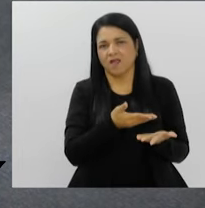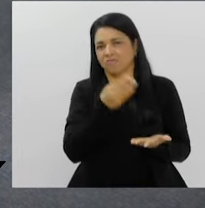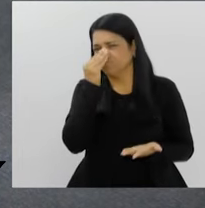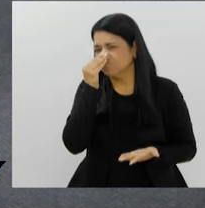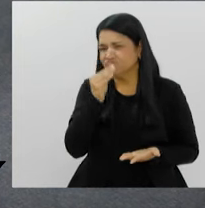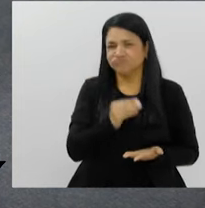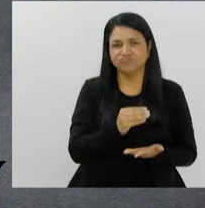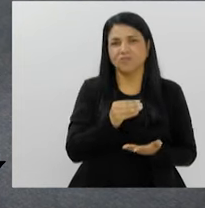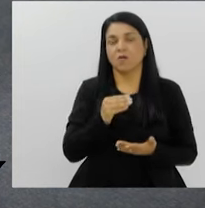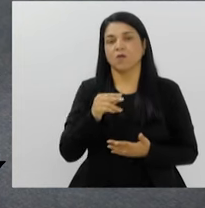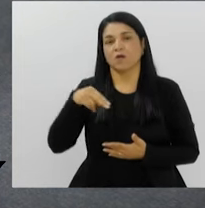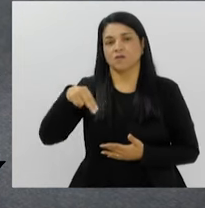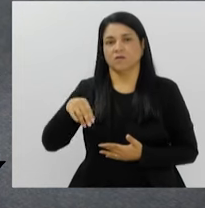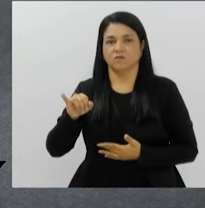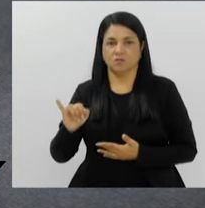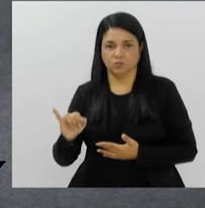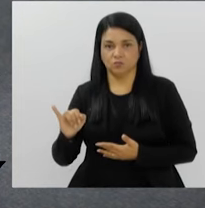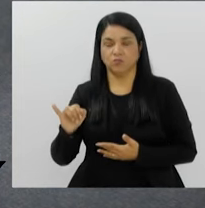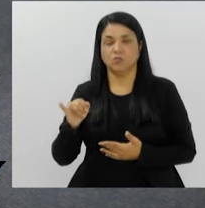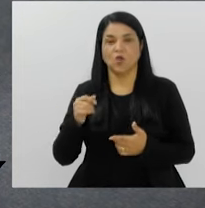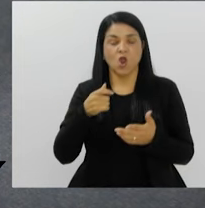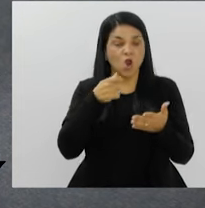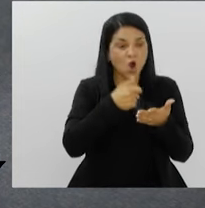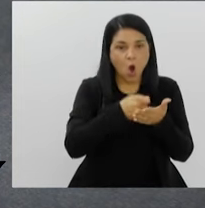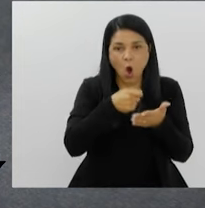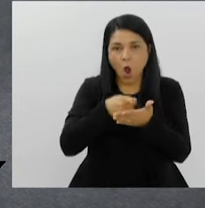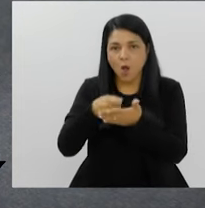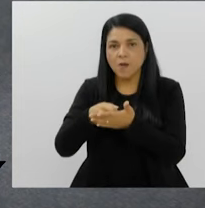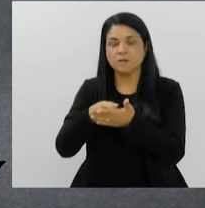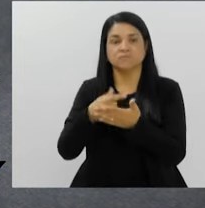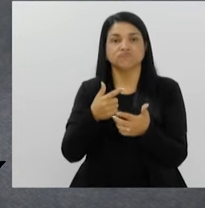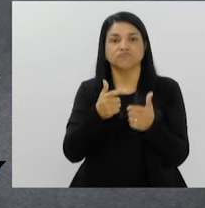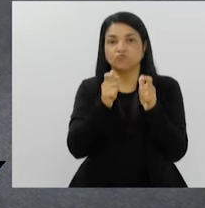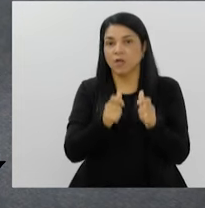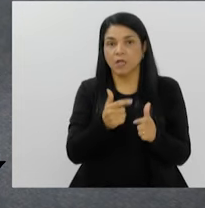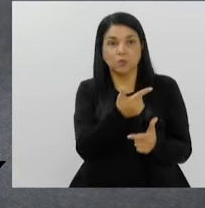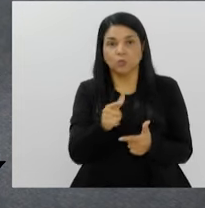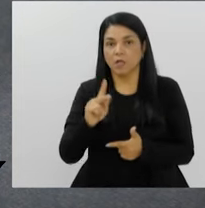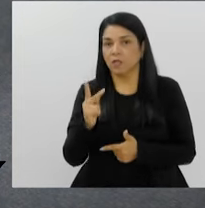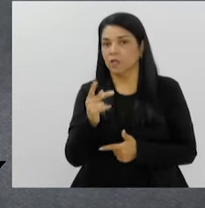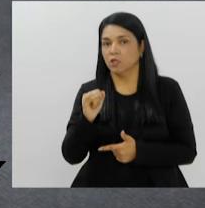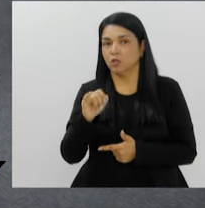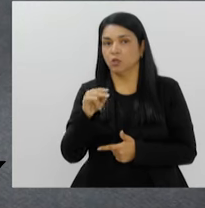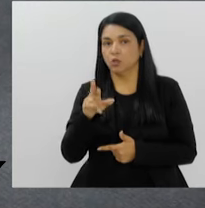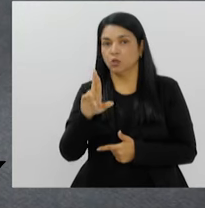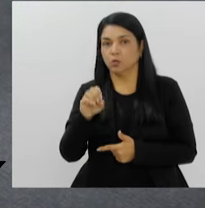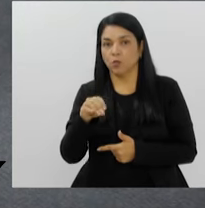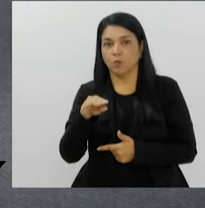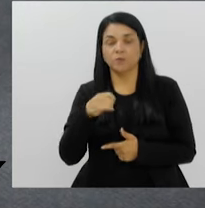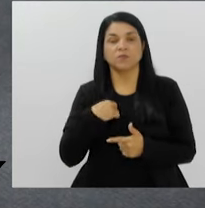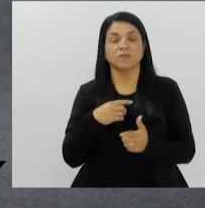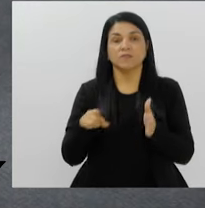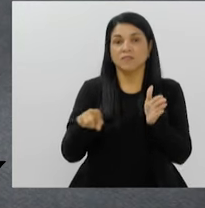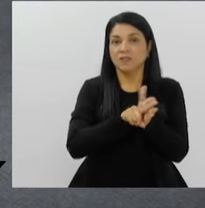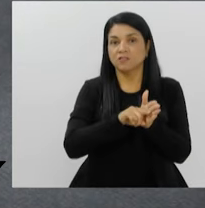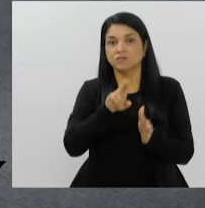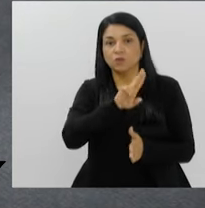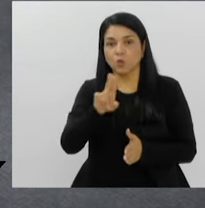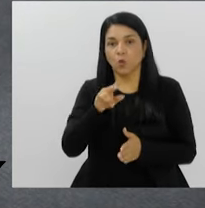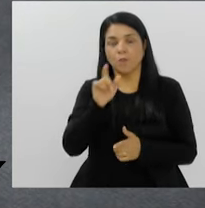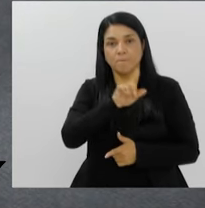também. Cobranças em locais que não tem hidrômetro, negativando o nome da população. Então, nós sabemos